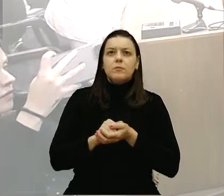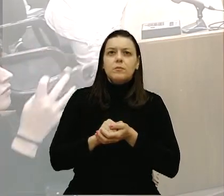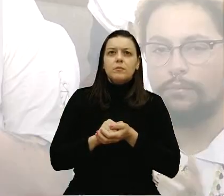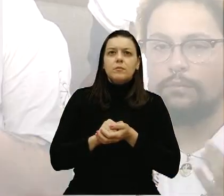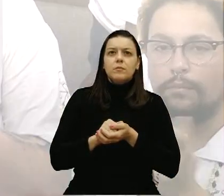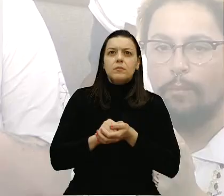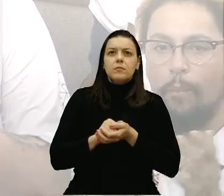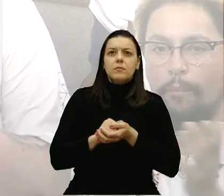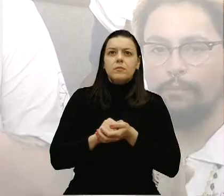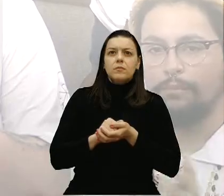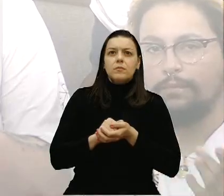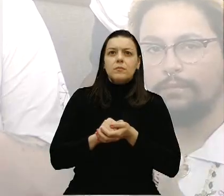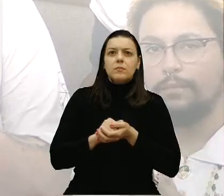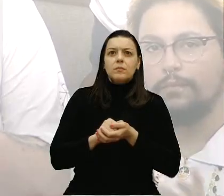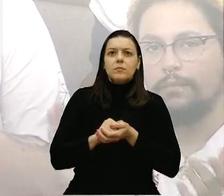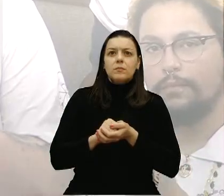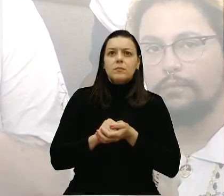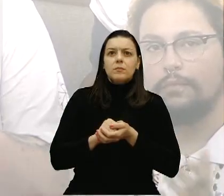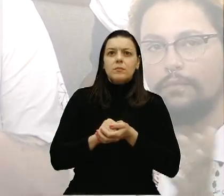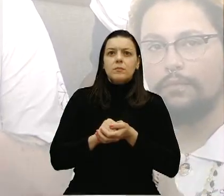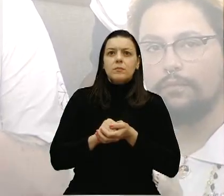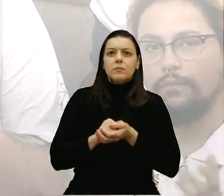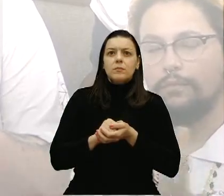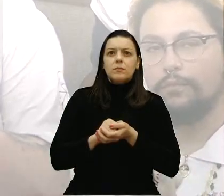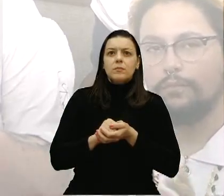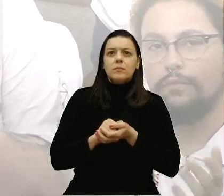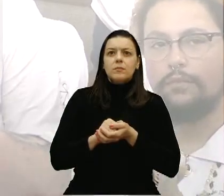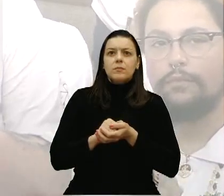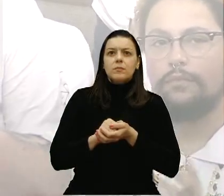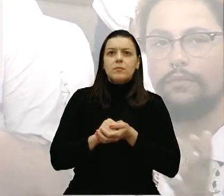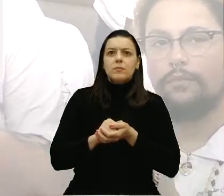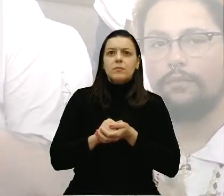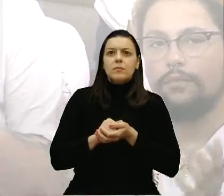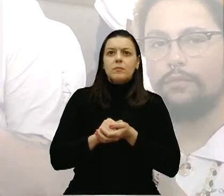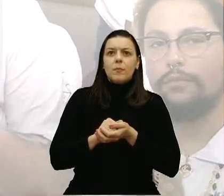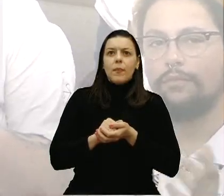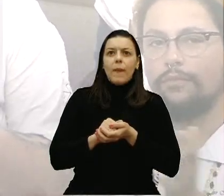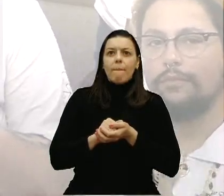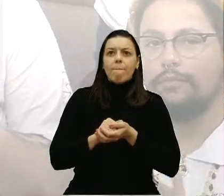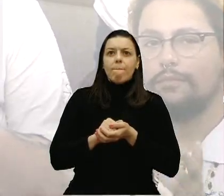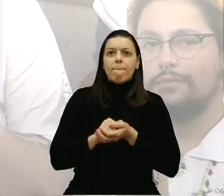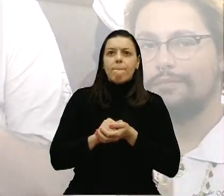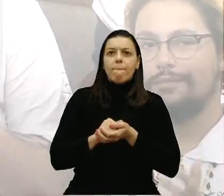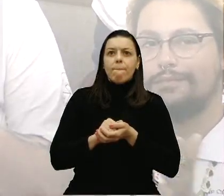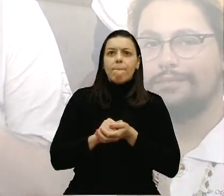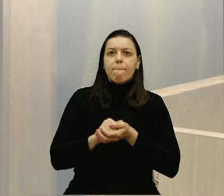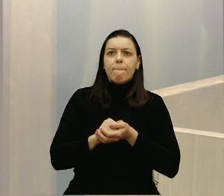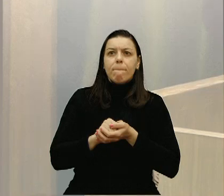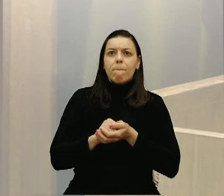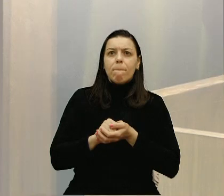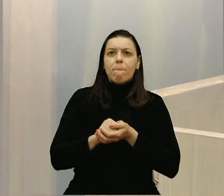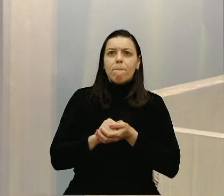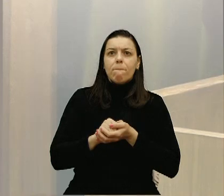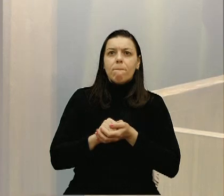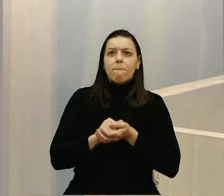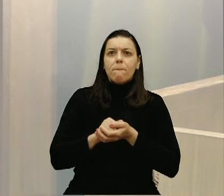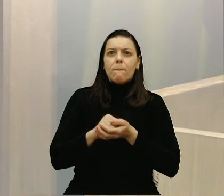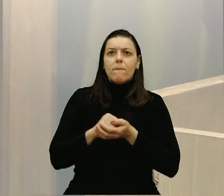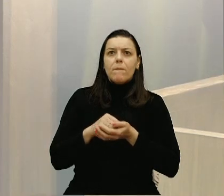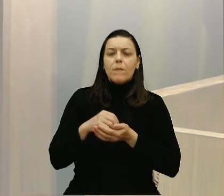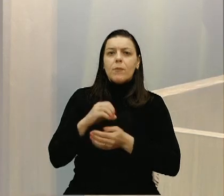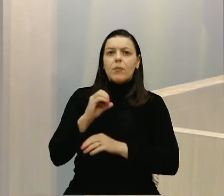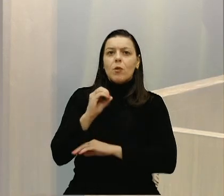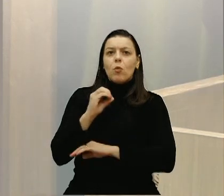Ele bradou na aldeia, e aqui vai bradar. Ele